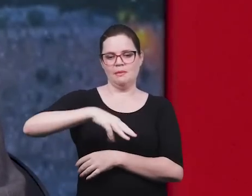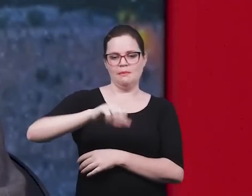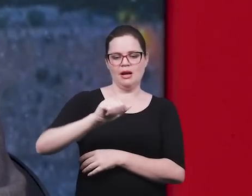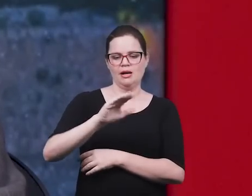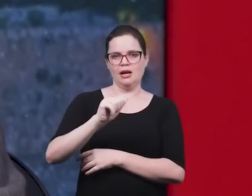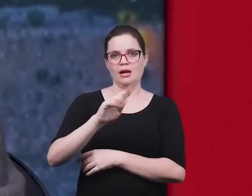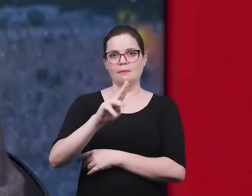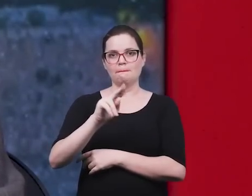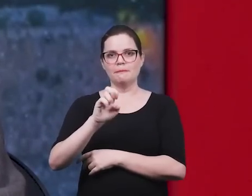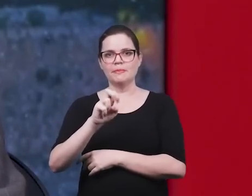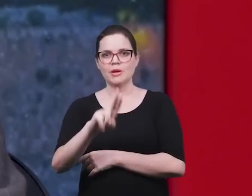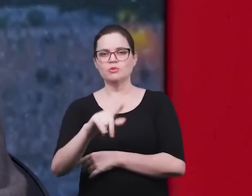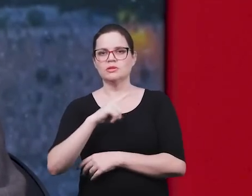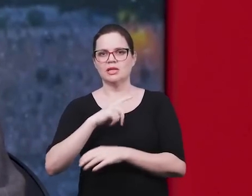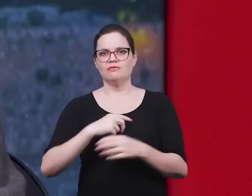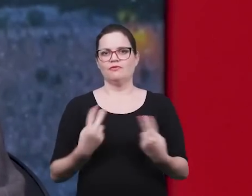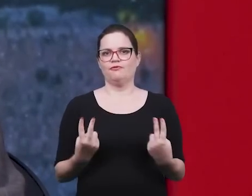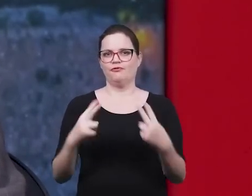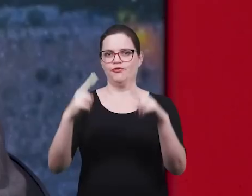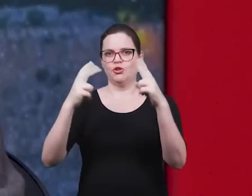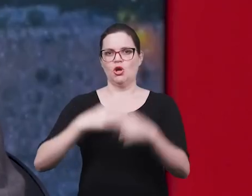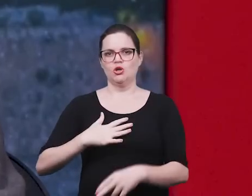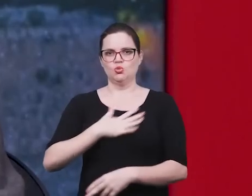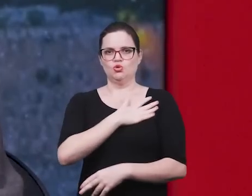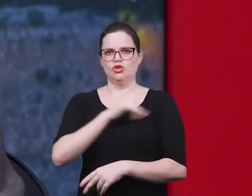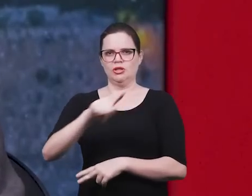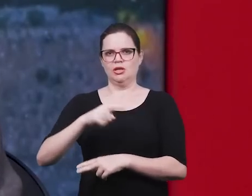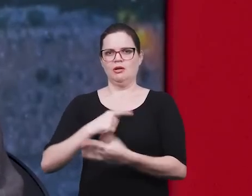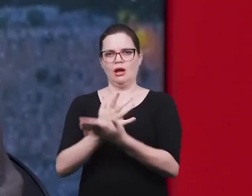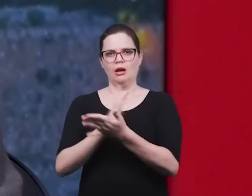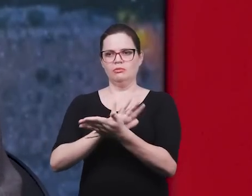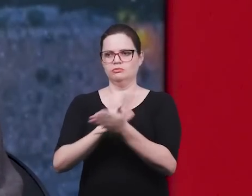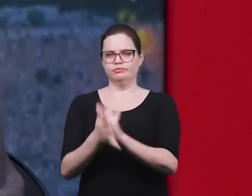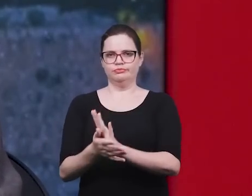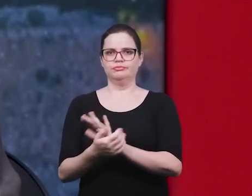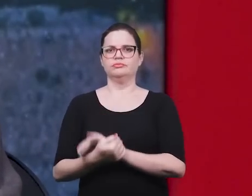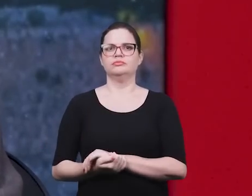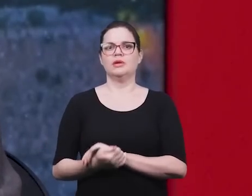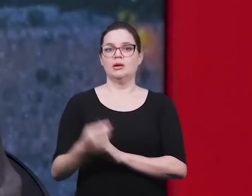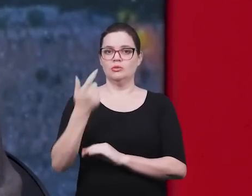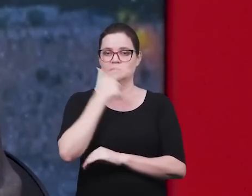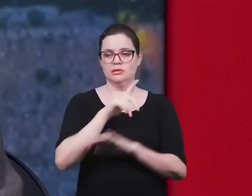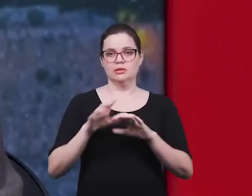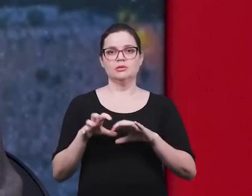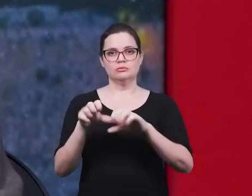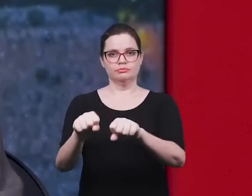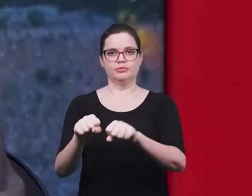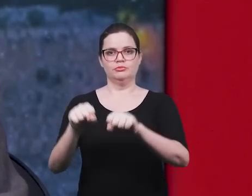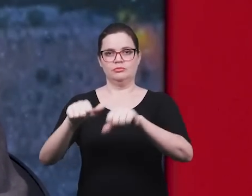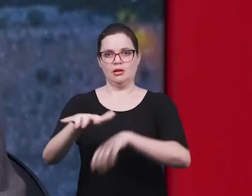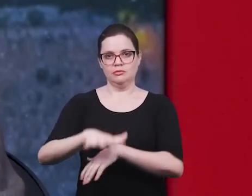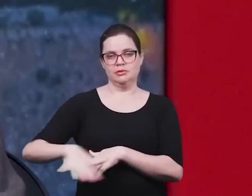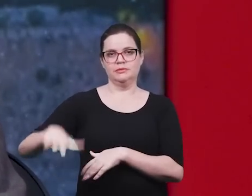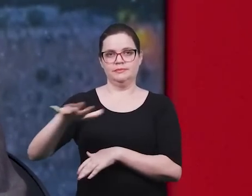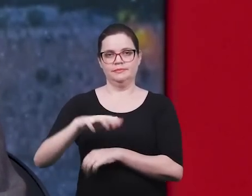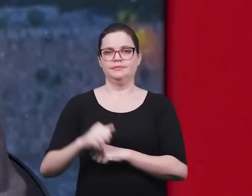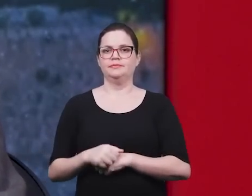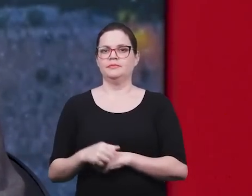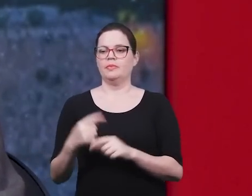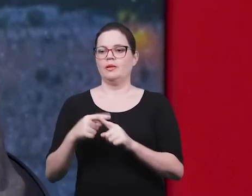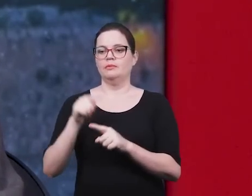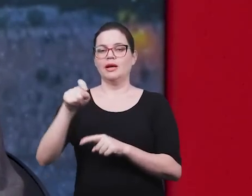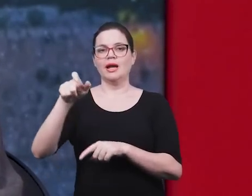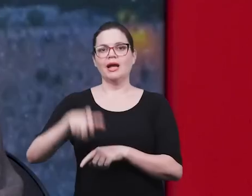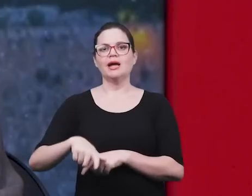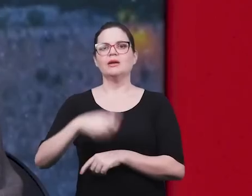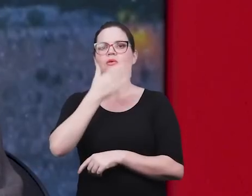que era um dos generais descendentes ali, ocuparam aquele espaço de Alexandre o